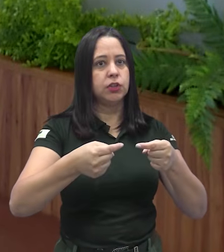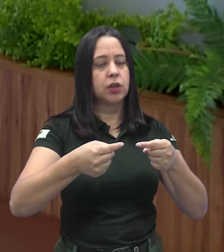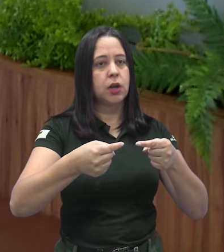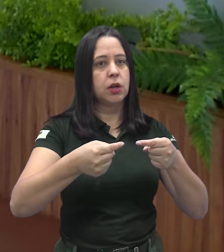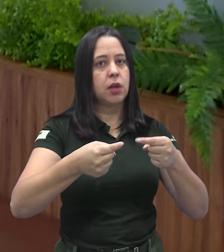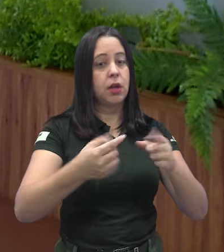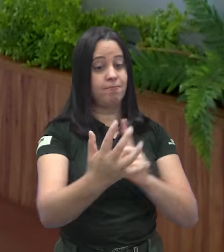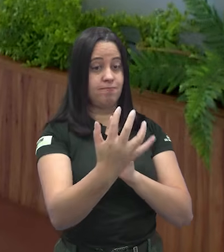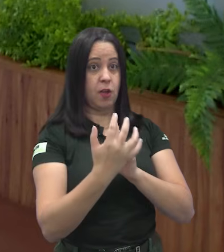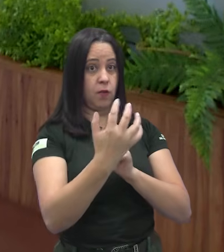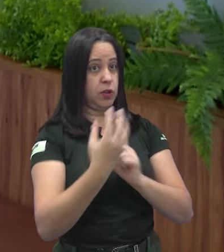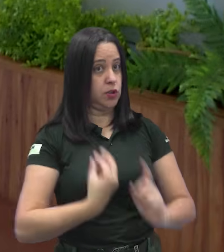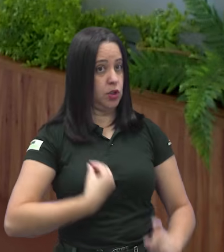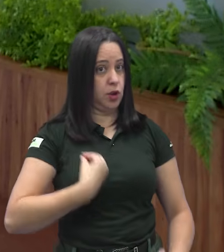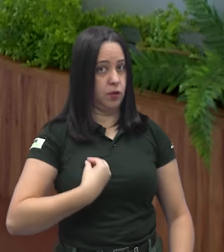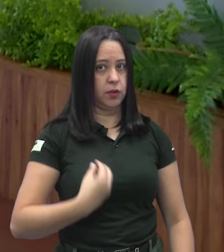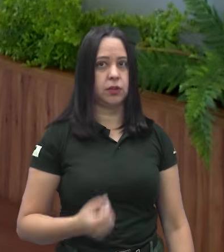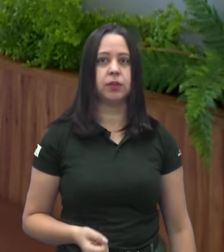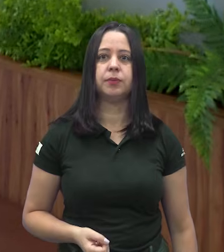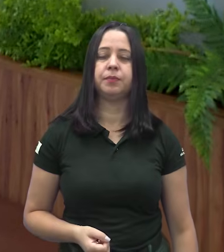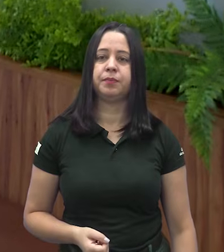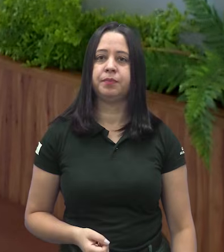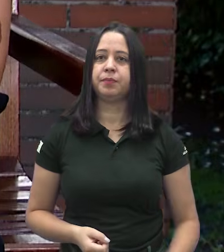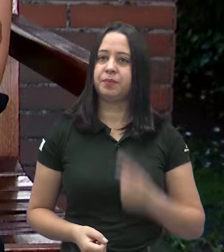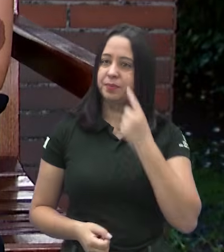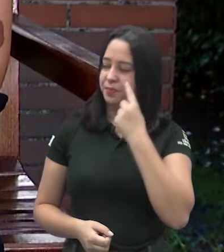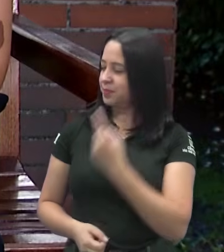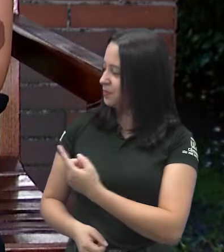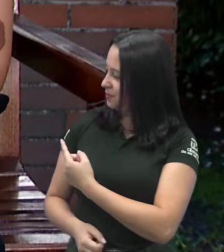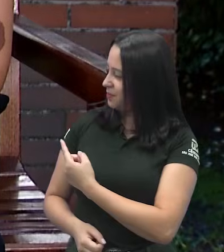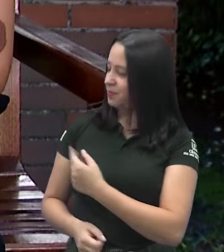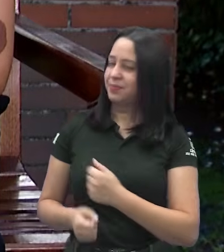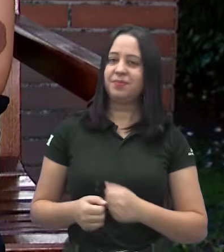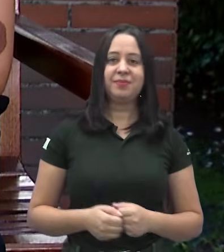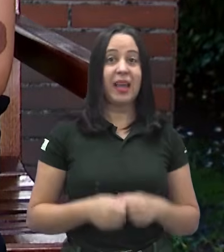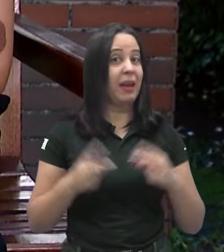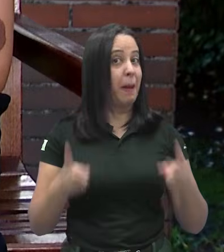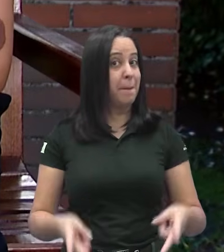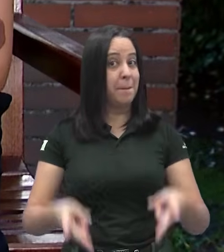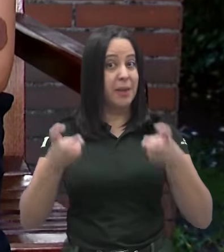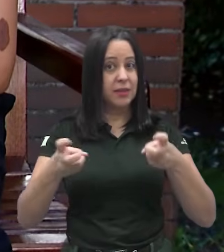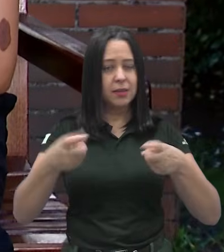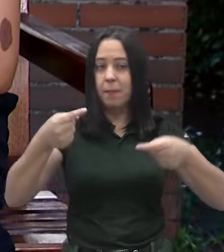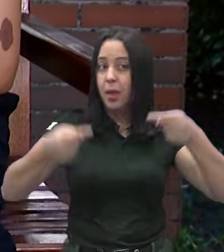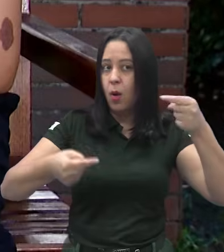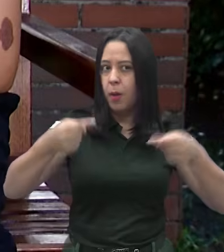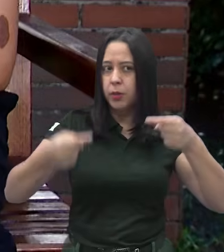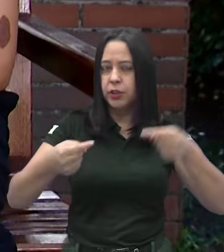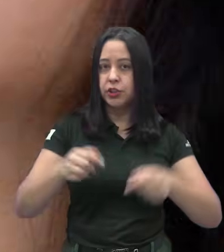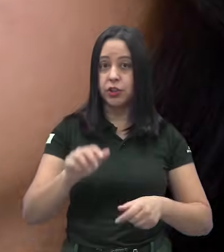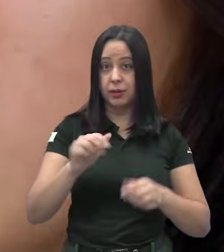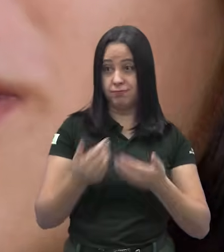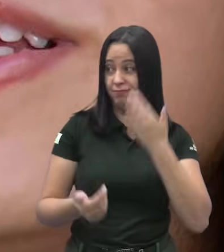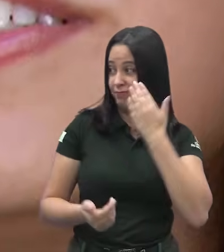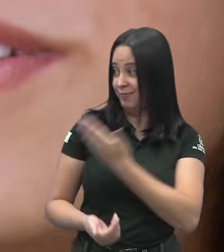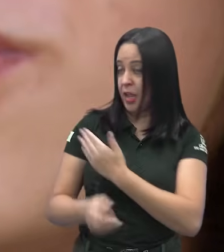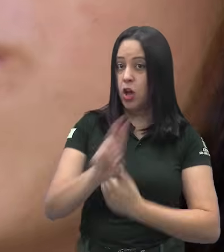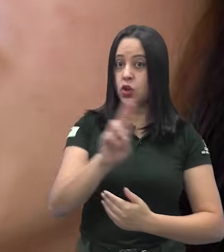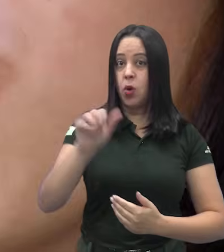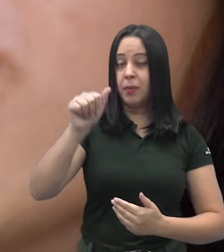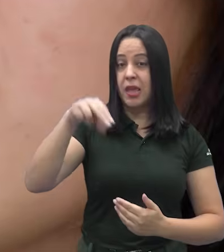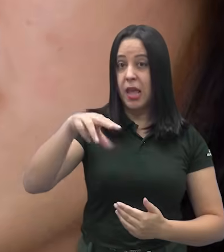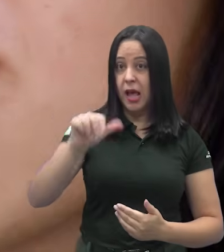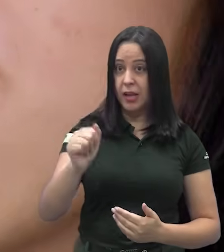que rege a nossa vida em todos os sentidos. Foi percebendo o papel da política no dia a dia que a Ana